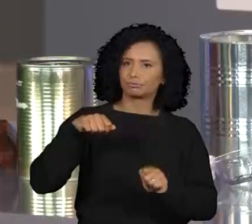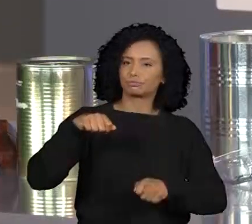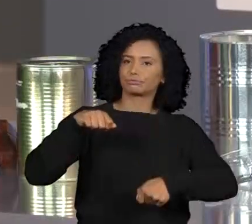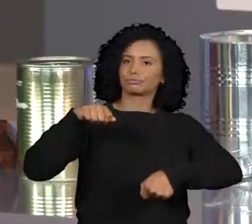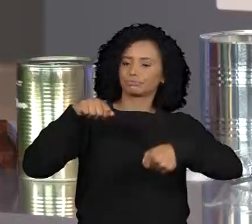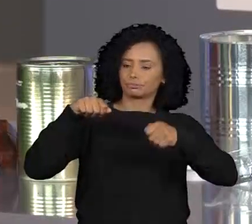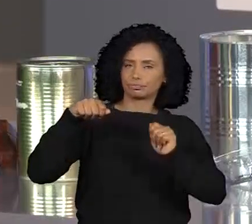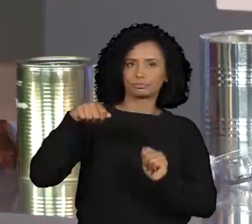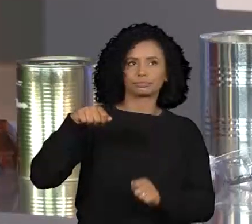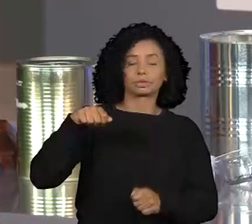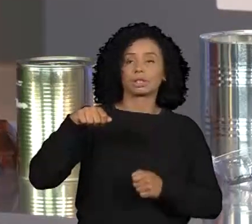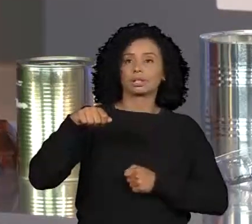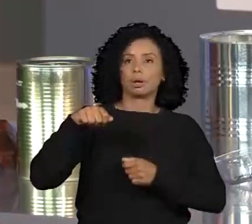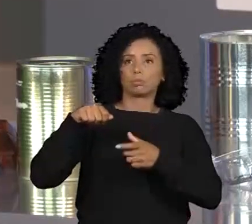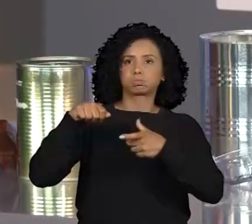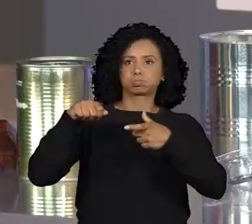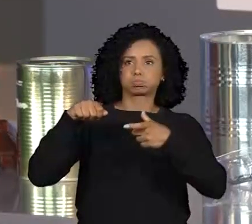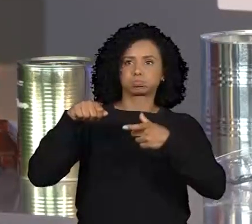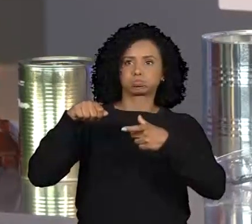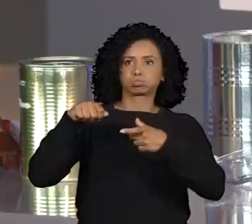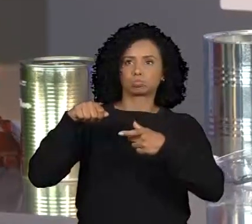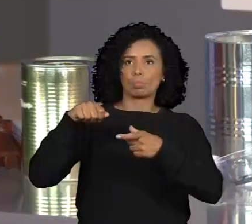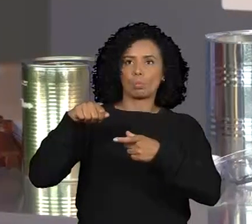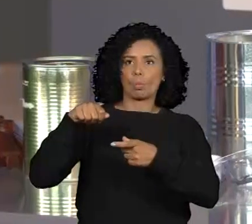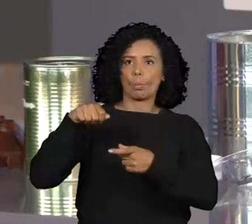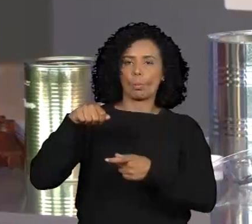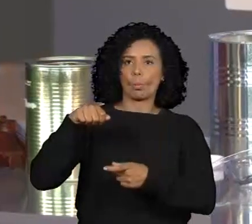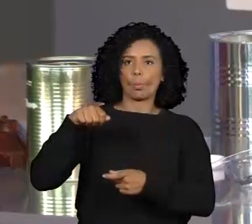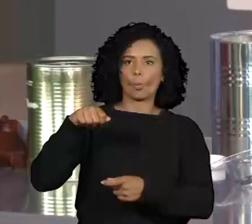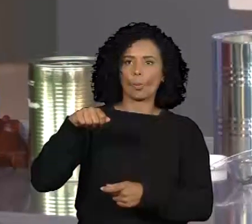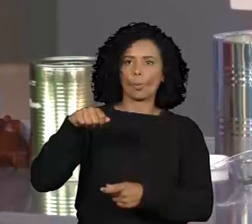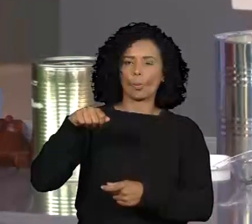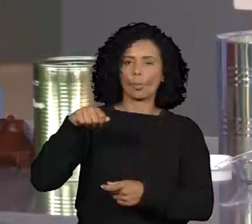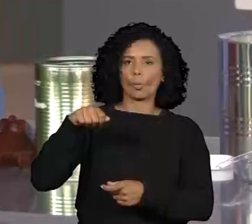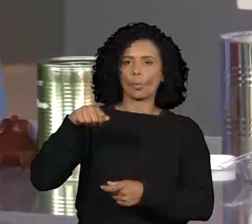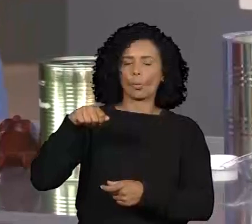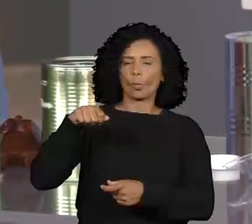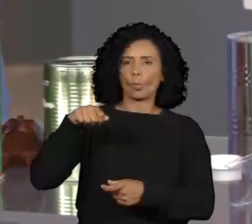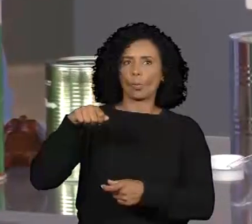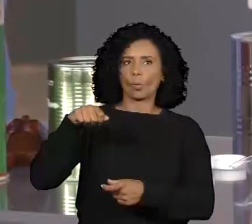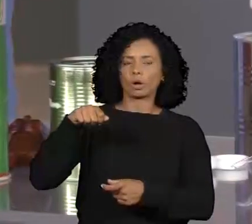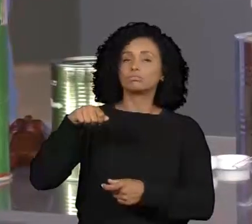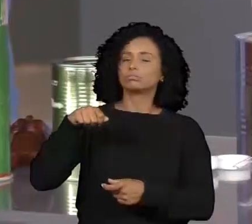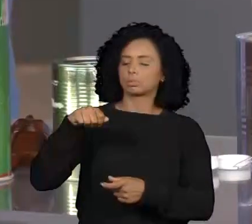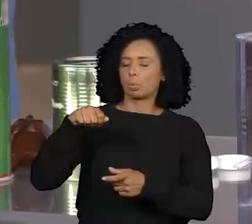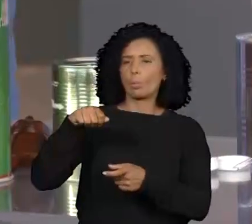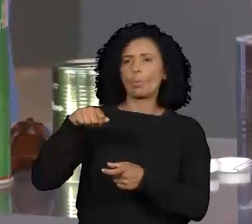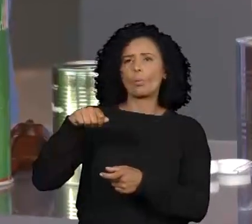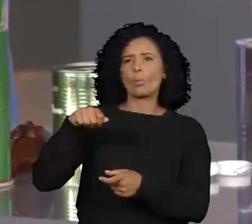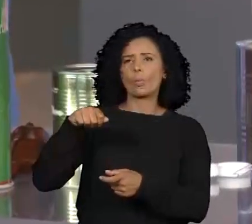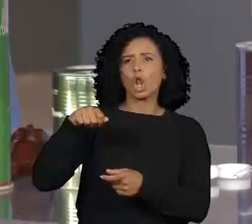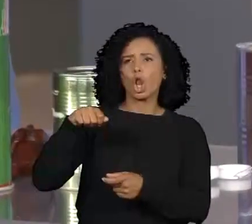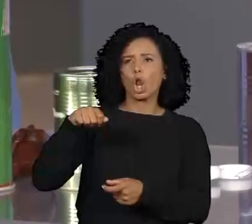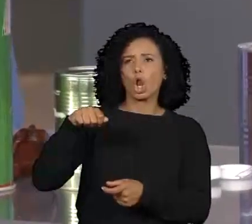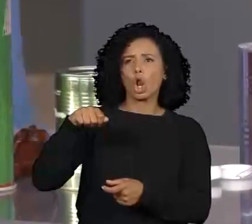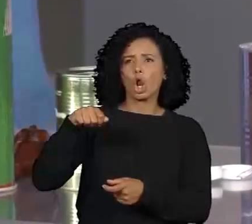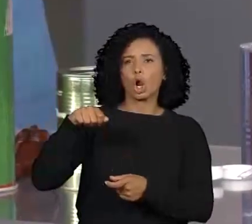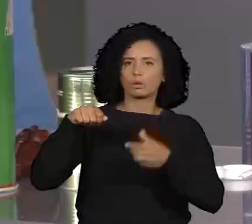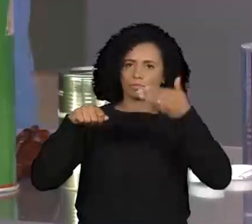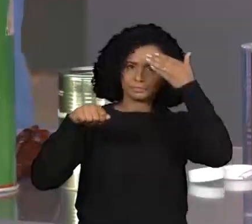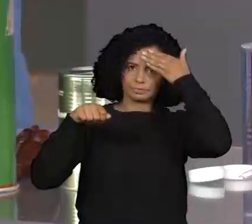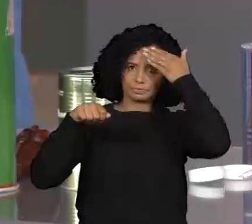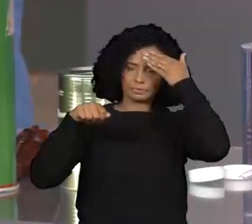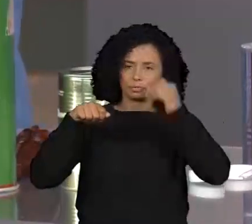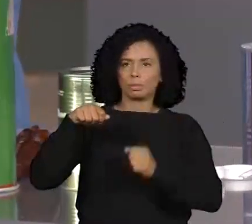ela parte do mais grave por mais agudo então Agudo aquele pequenininho e o